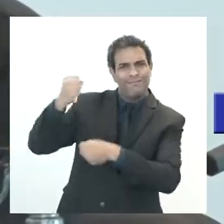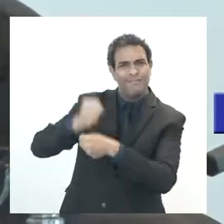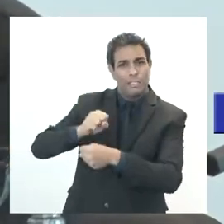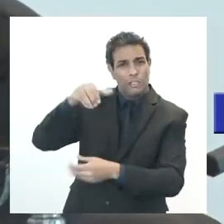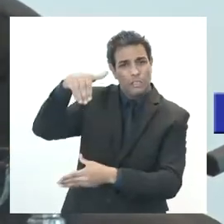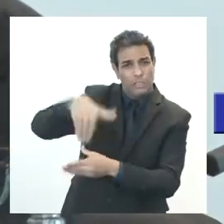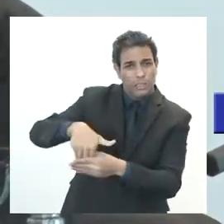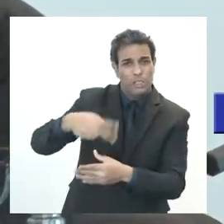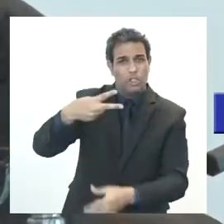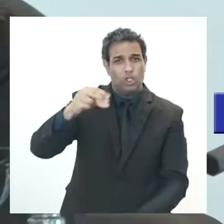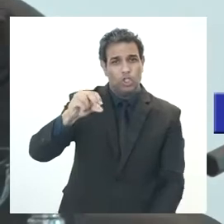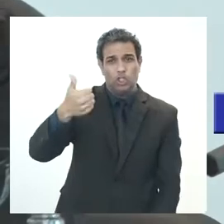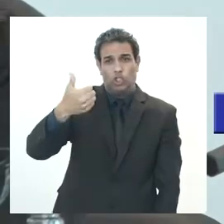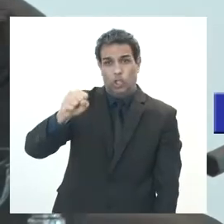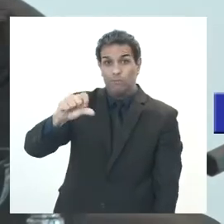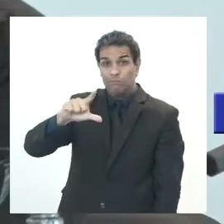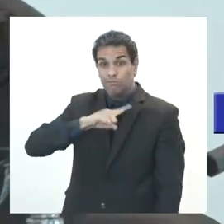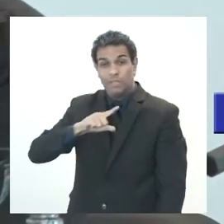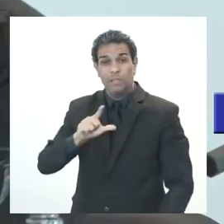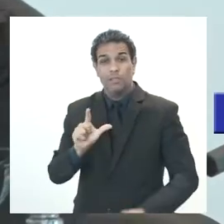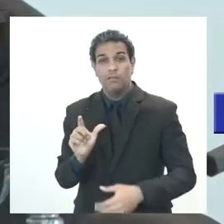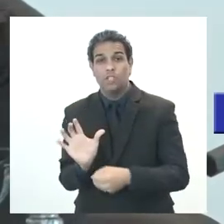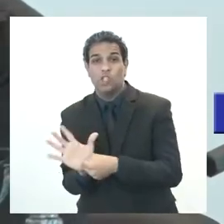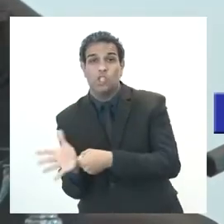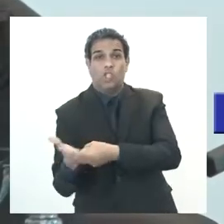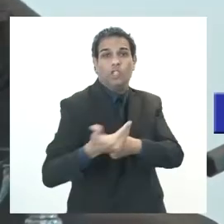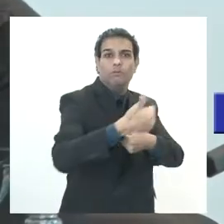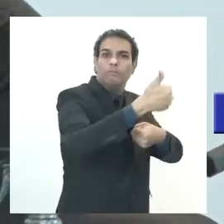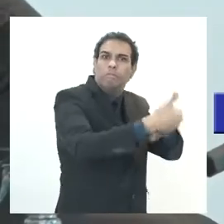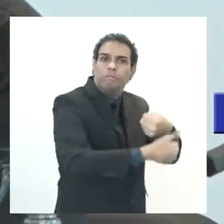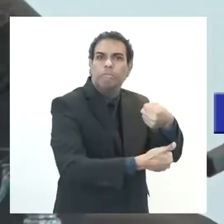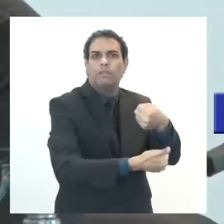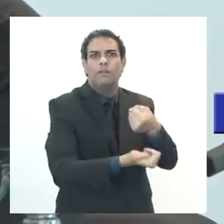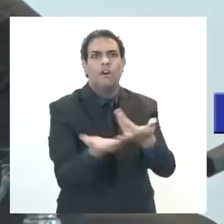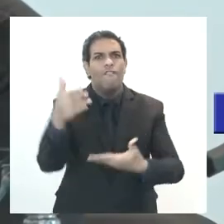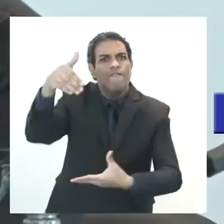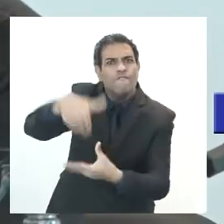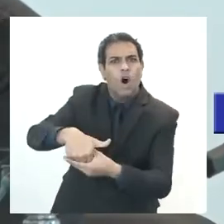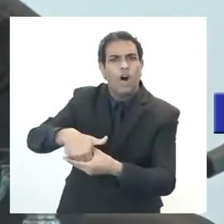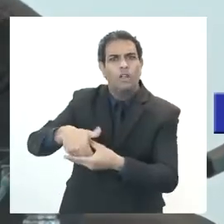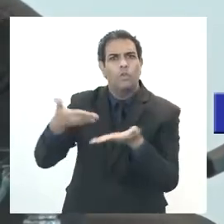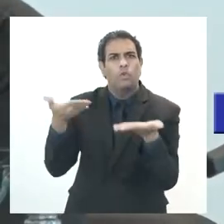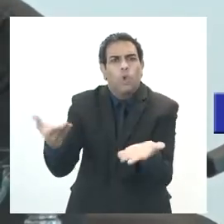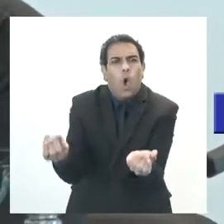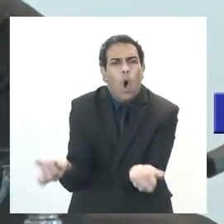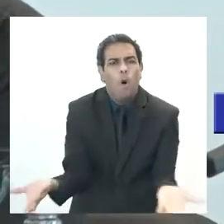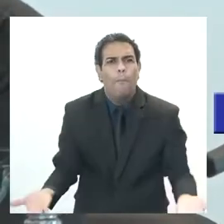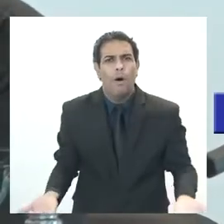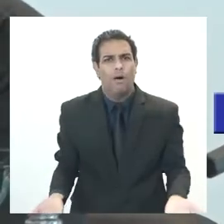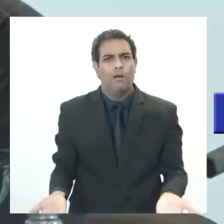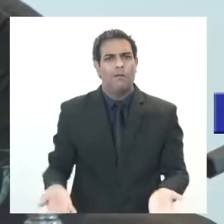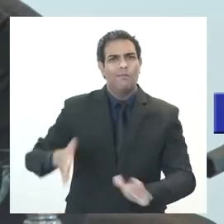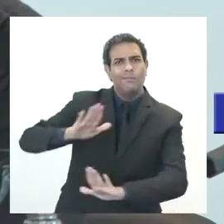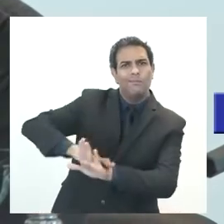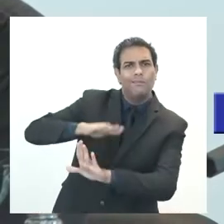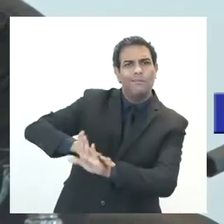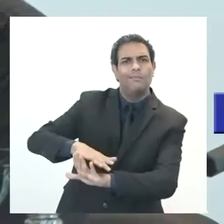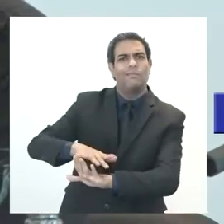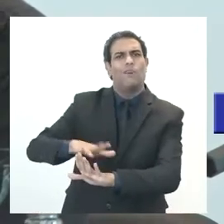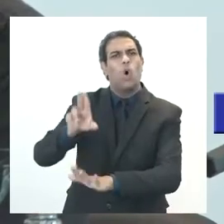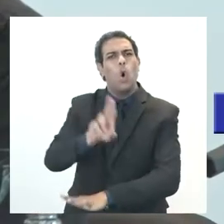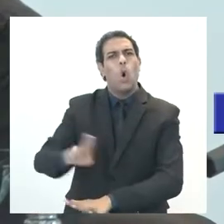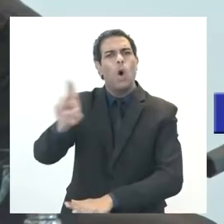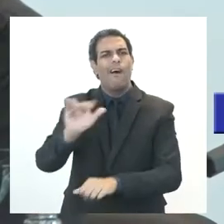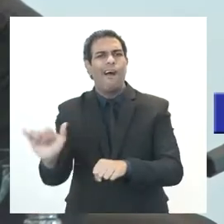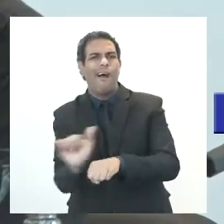né Nessa onda fascista que tá aí voto tem consequência tá aí era ali que ela é claro que naquele momento eles